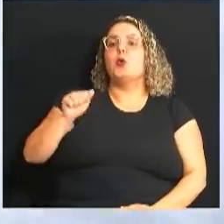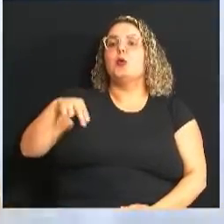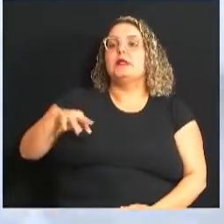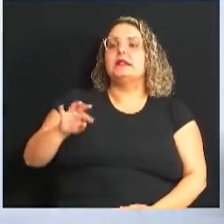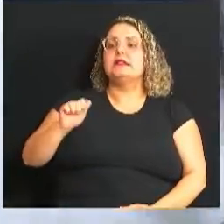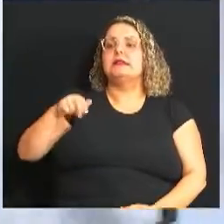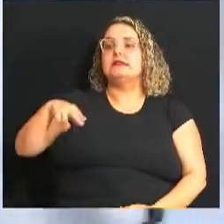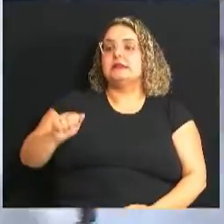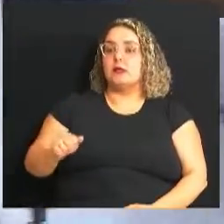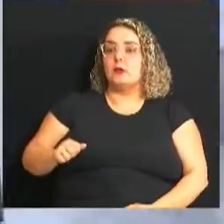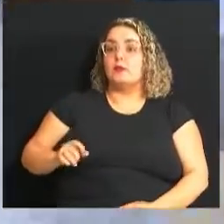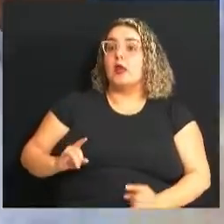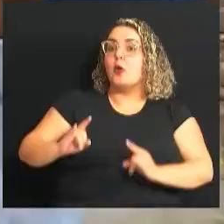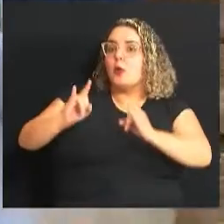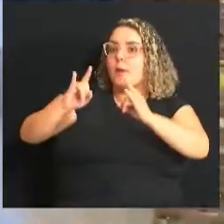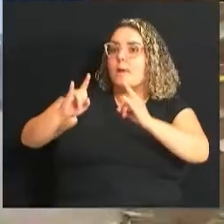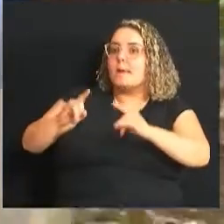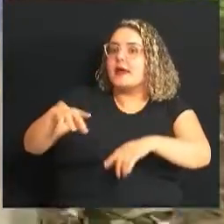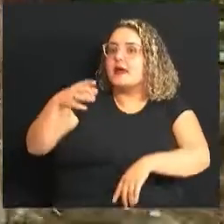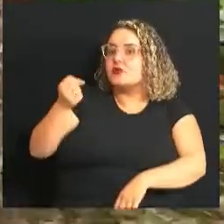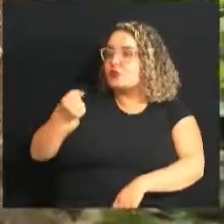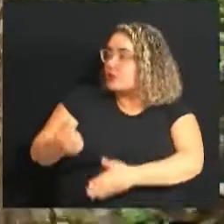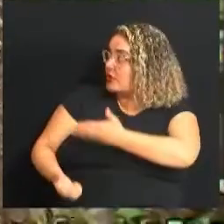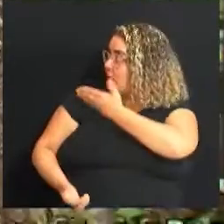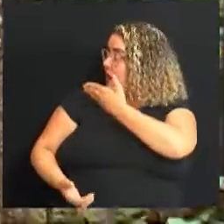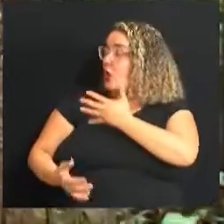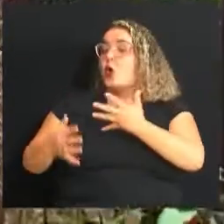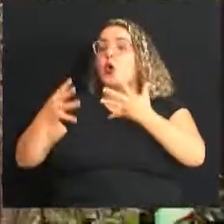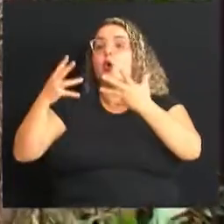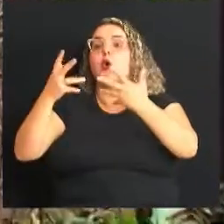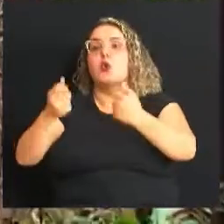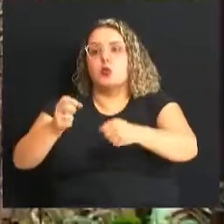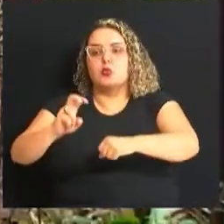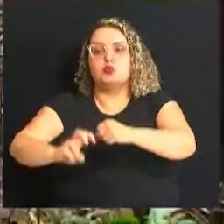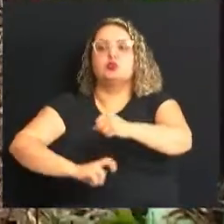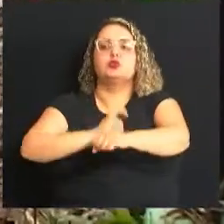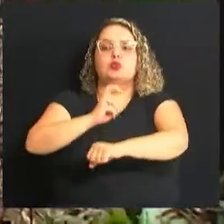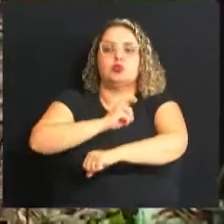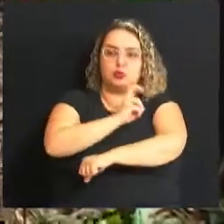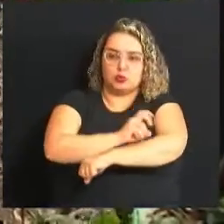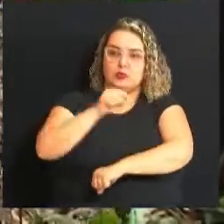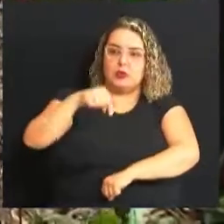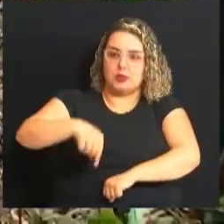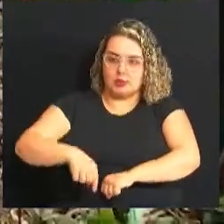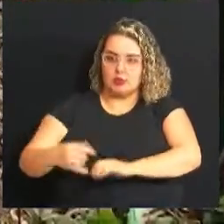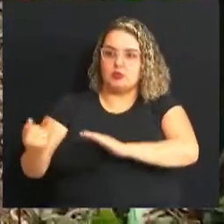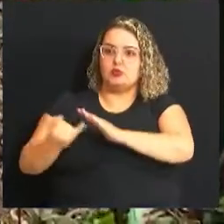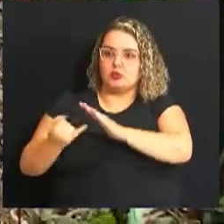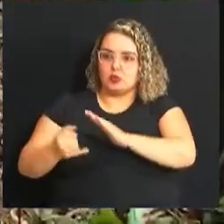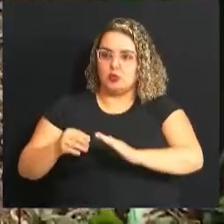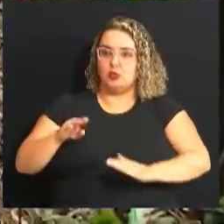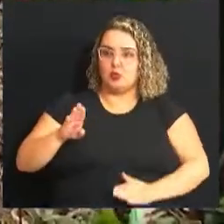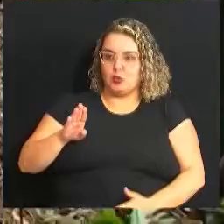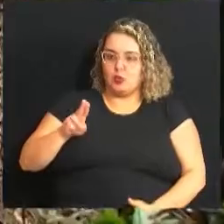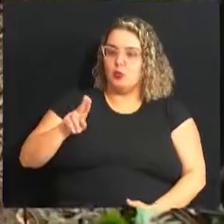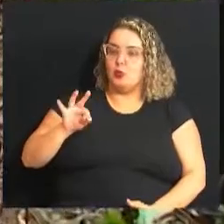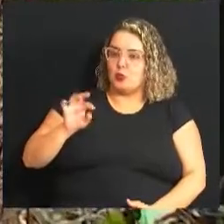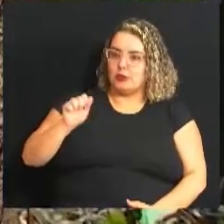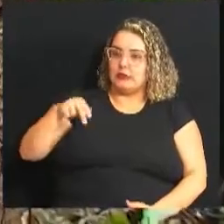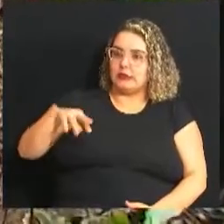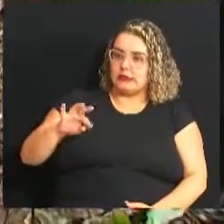se dá para ver. Lá que ficam todas as cobras que pertencem aqui ao Butantan. Deixa eu explicar por que a gente não